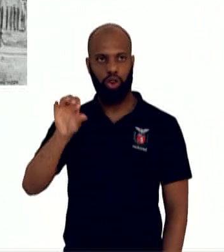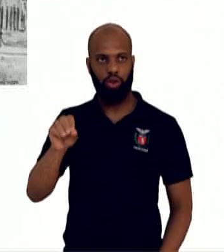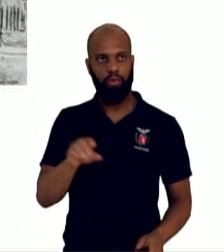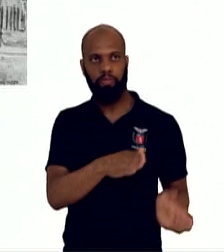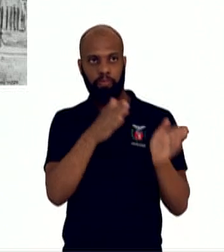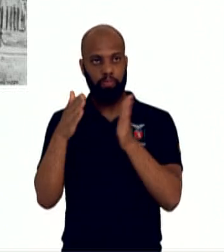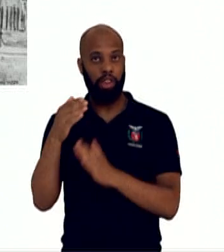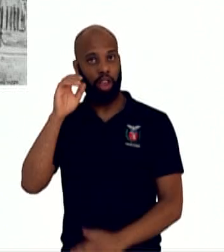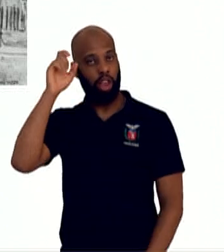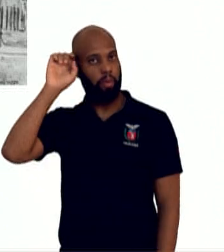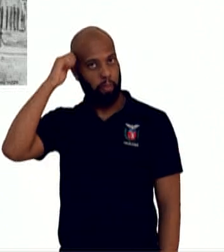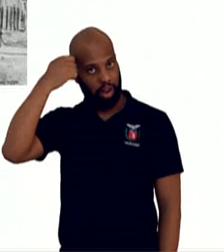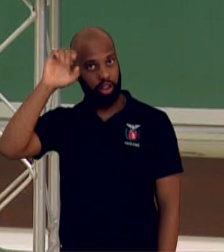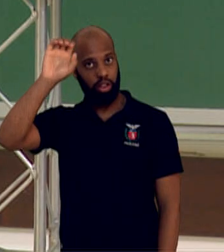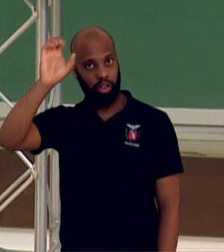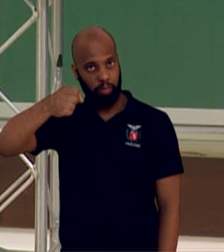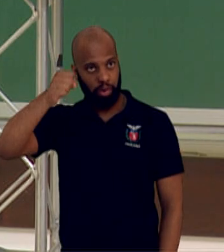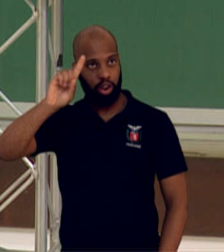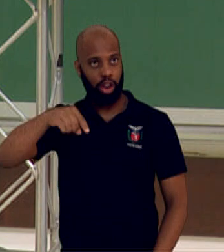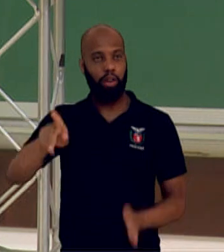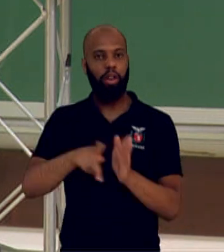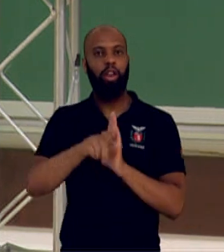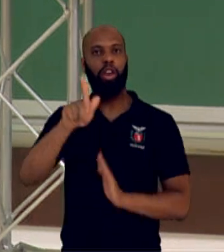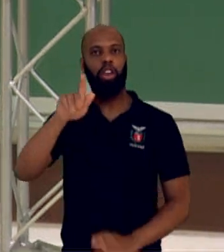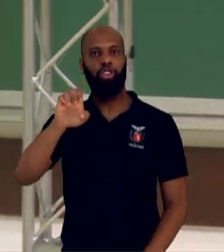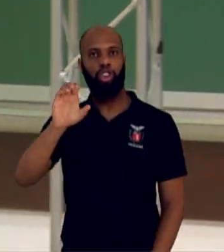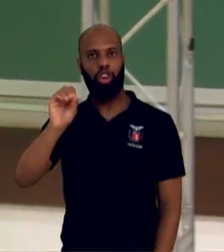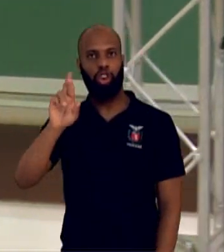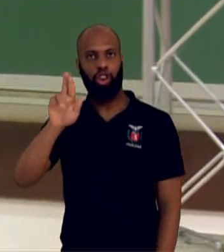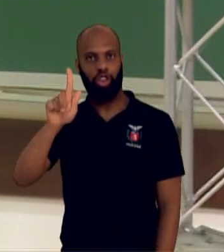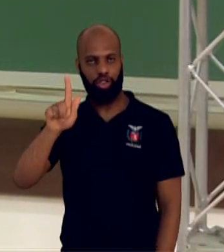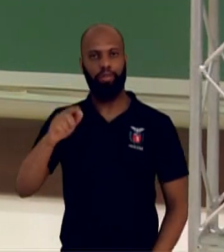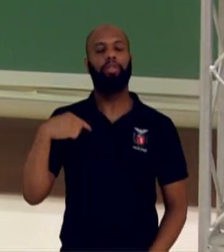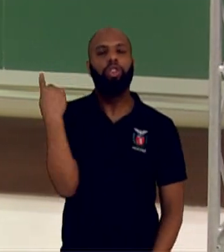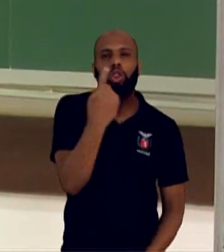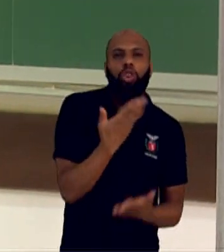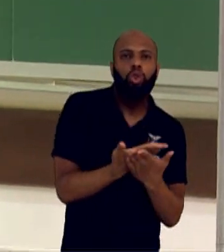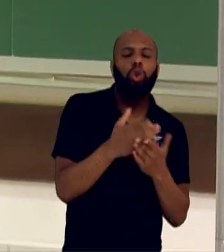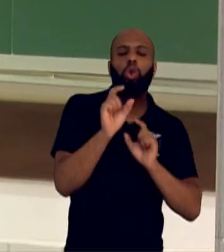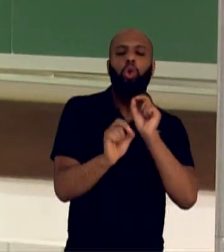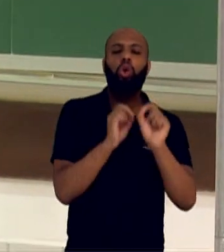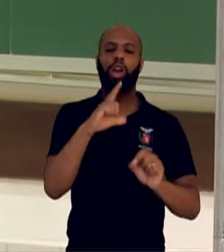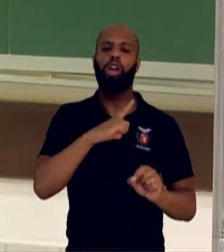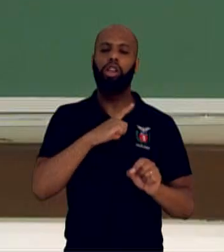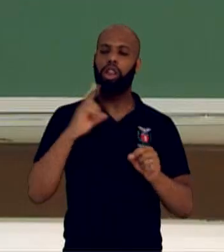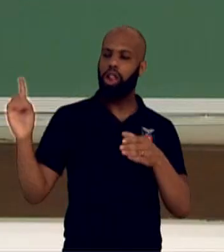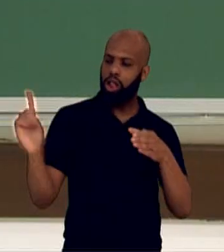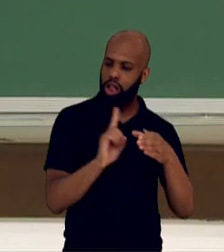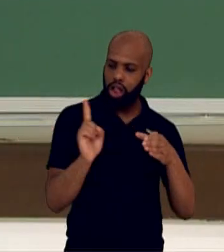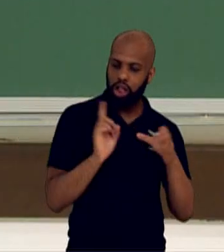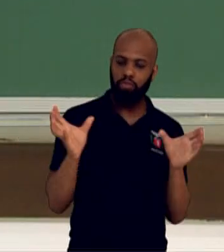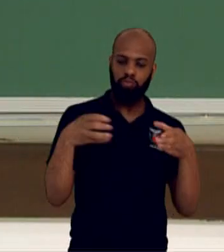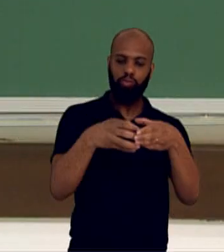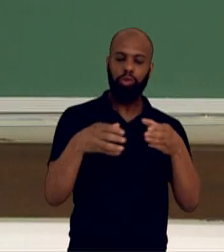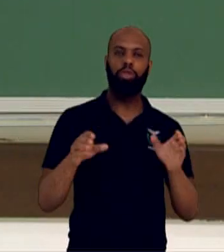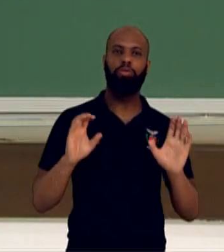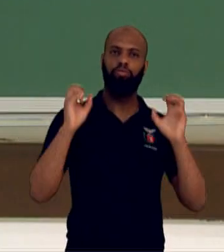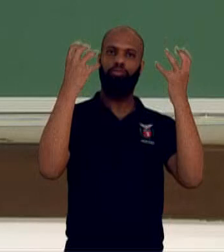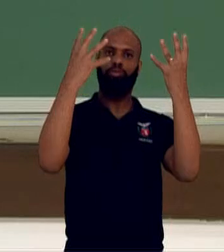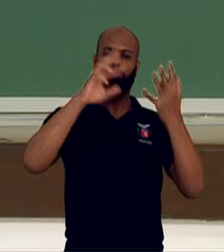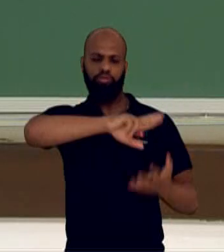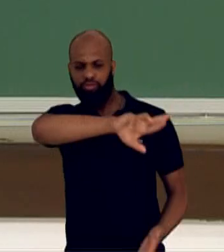George, certo? Então, a gente viu que participaram várias pessoas em todas